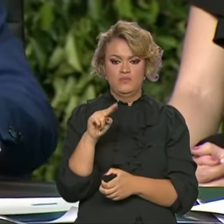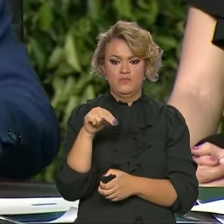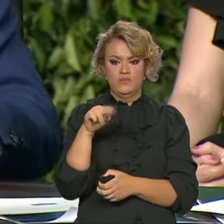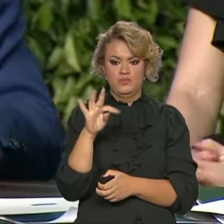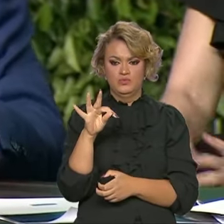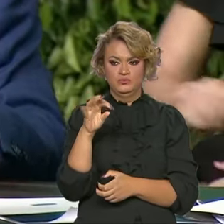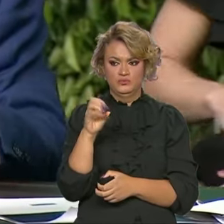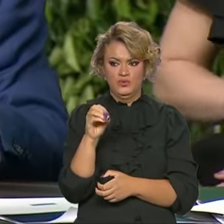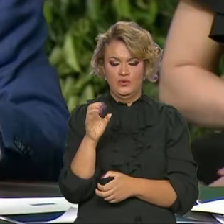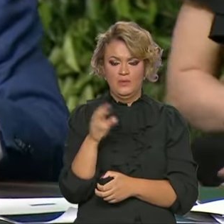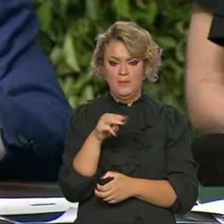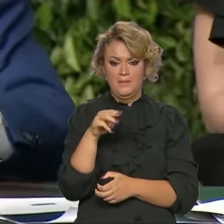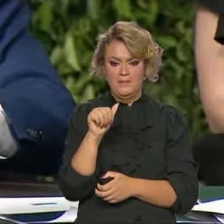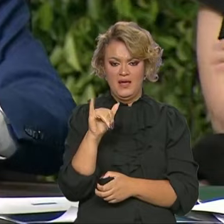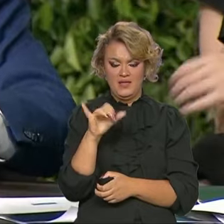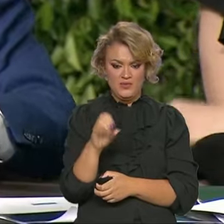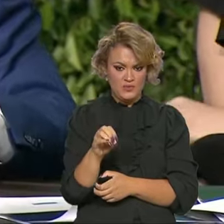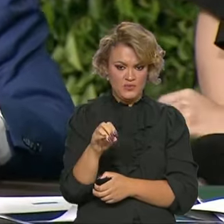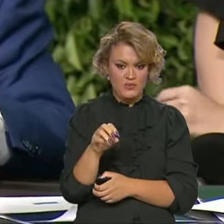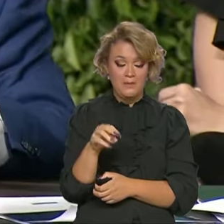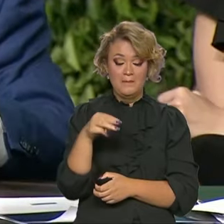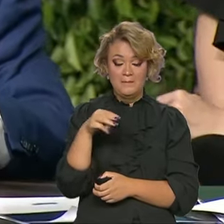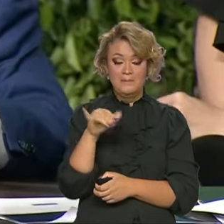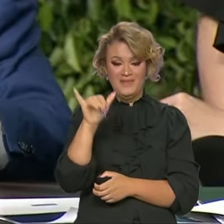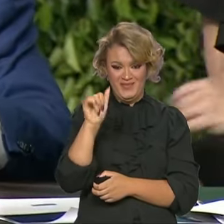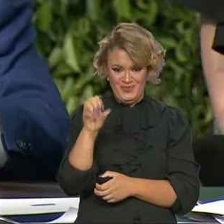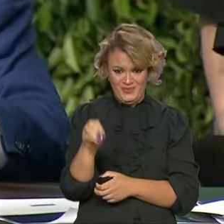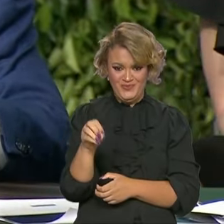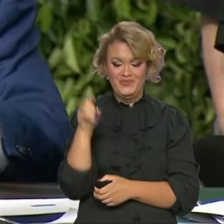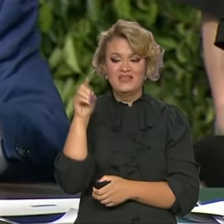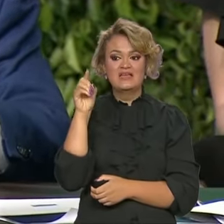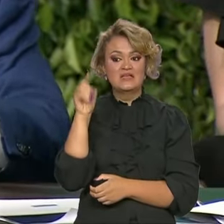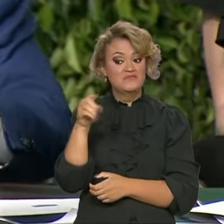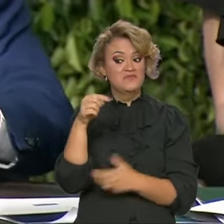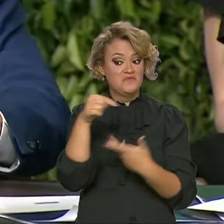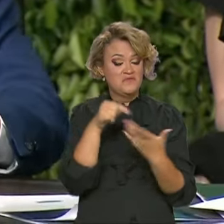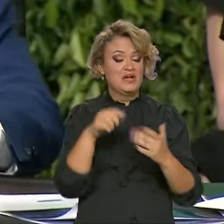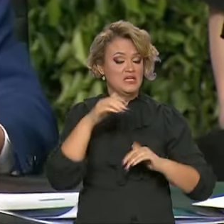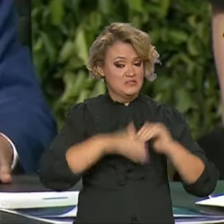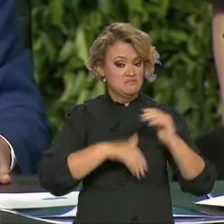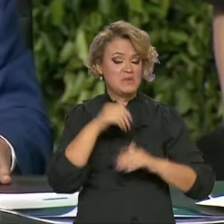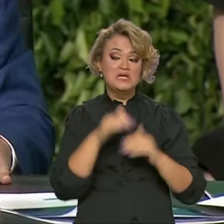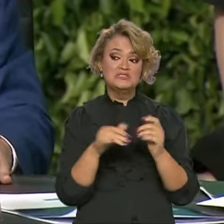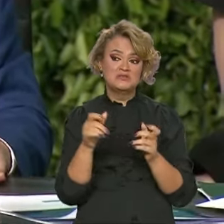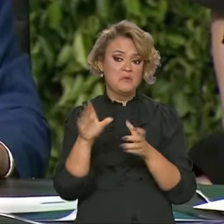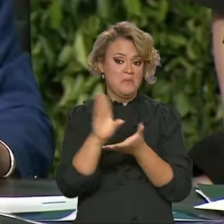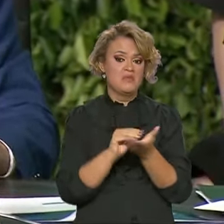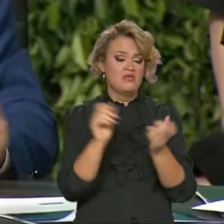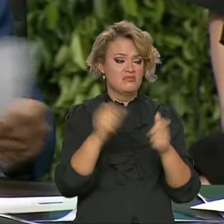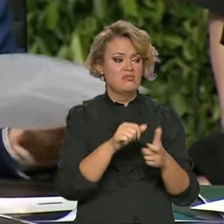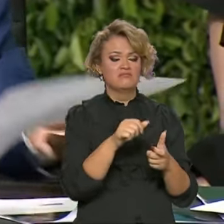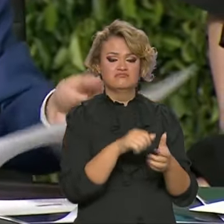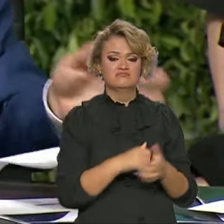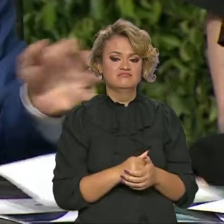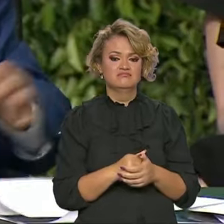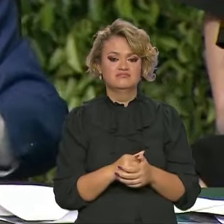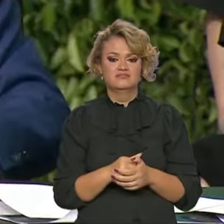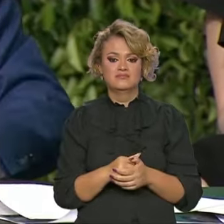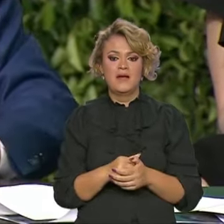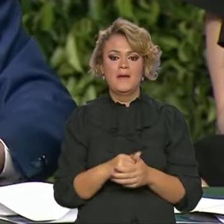a gente viu práticas sustentáveis que podem muito bem ser replicadas em outras localidades.